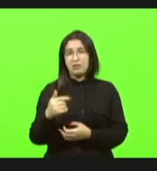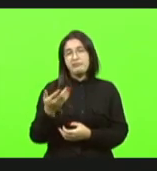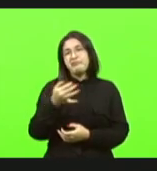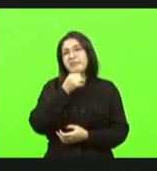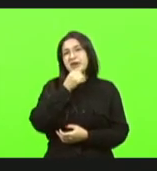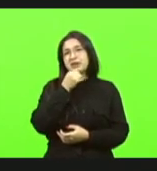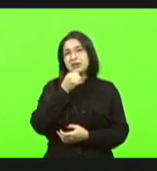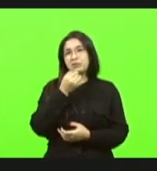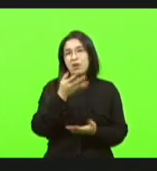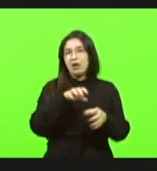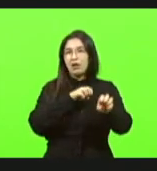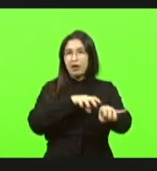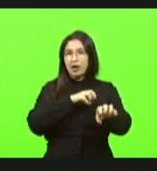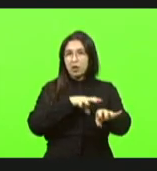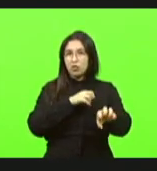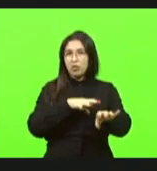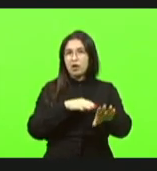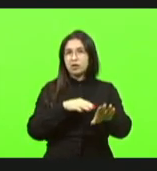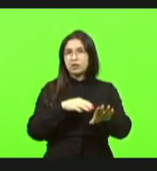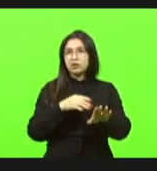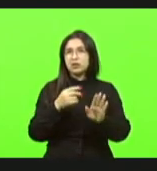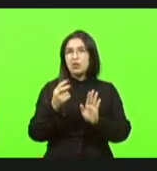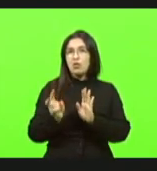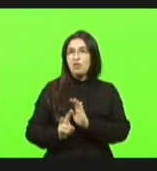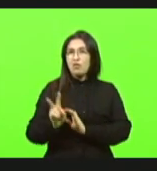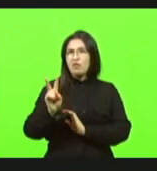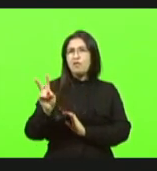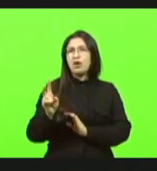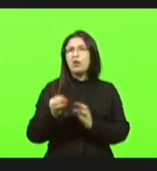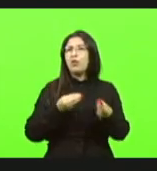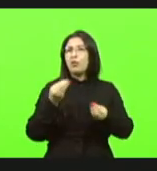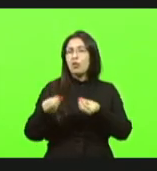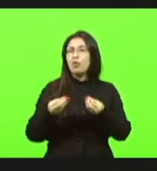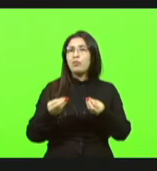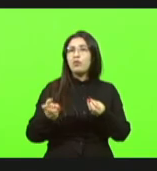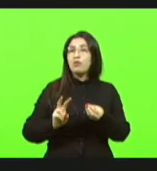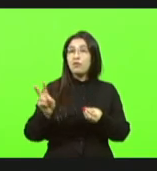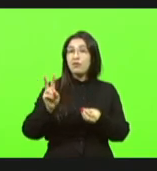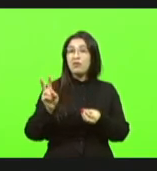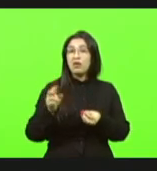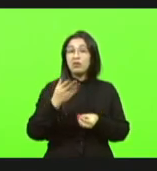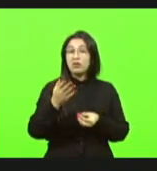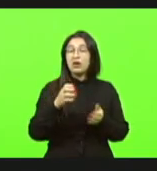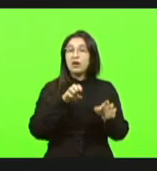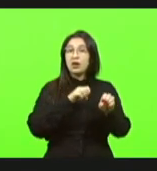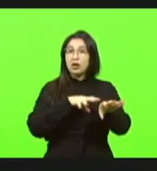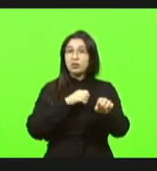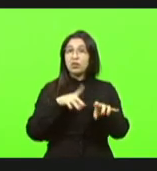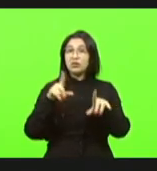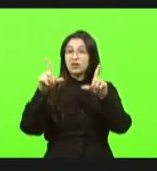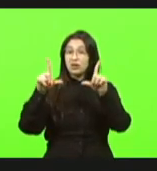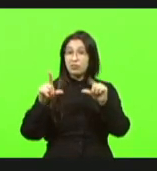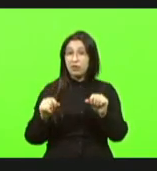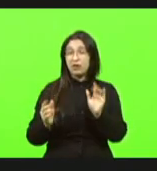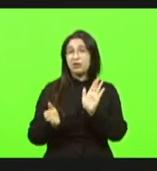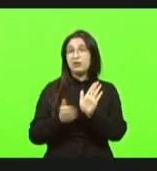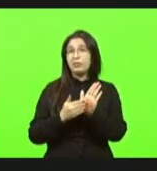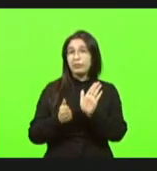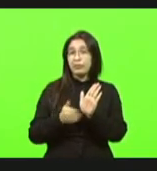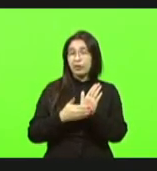educação é me vem à cabeça no exato momento que o teto da educação é inferior a proposta de